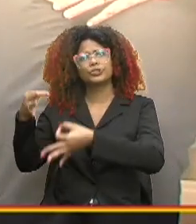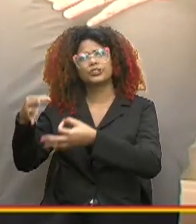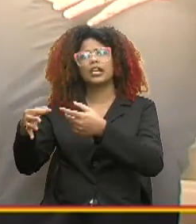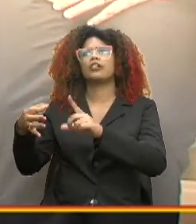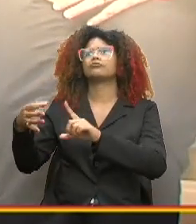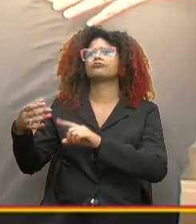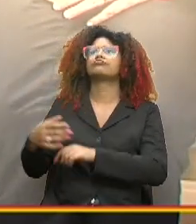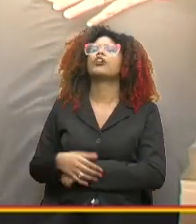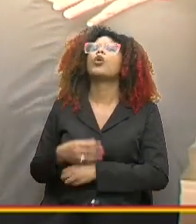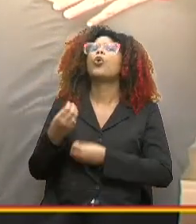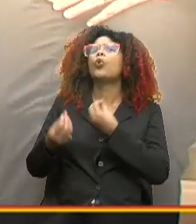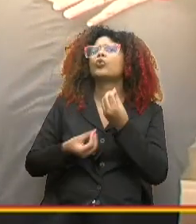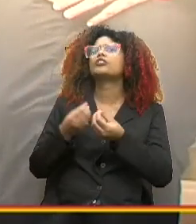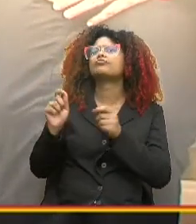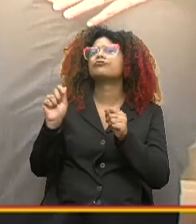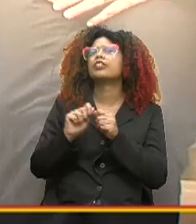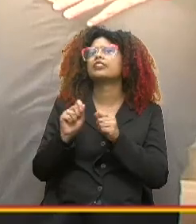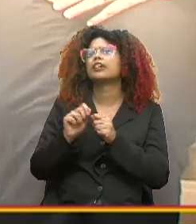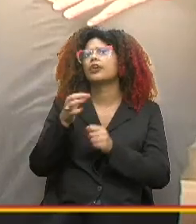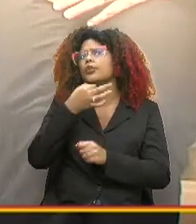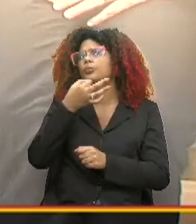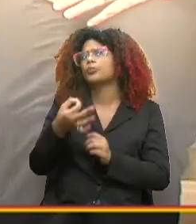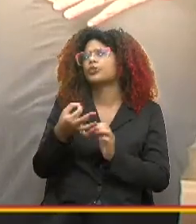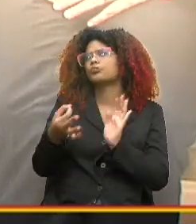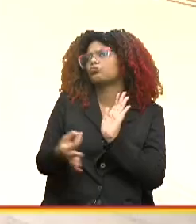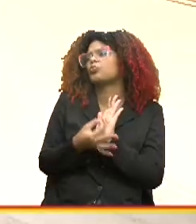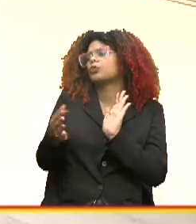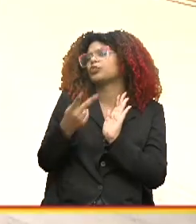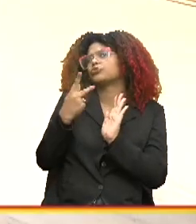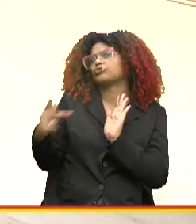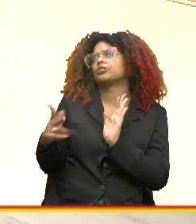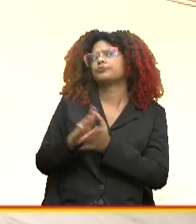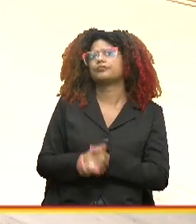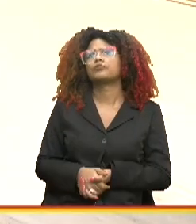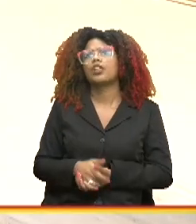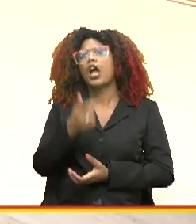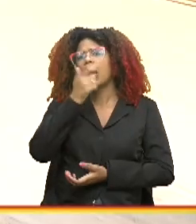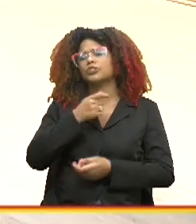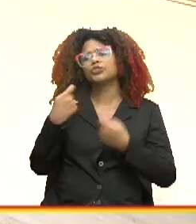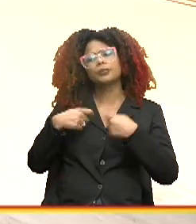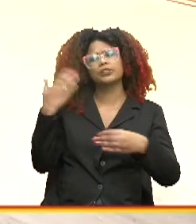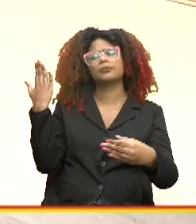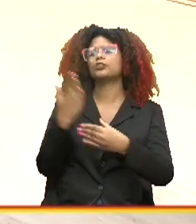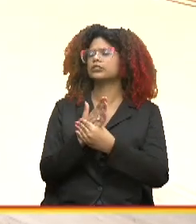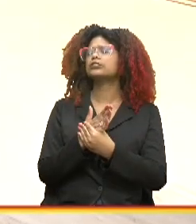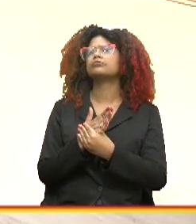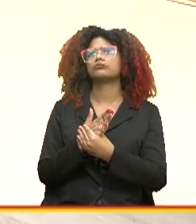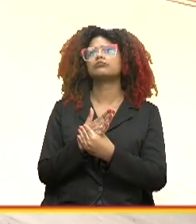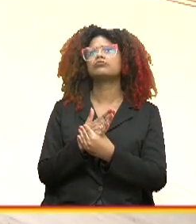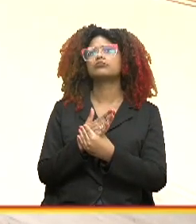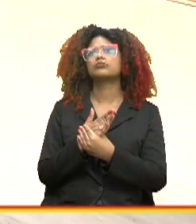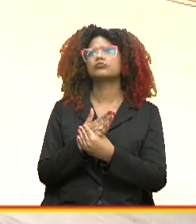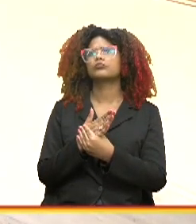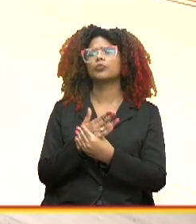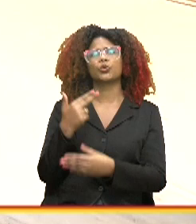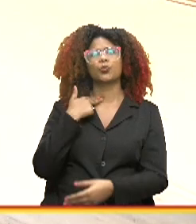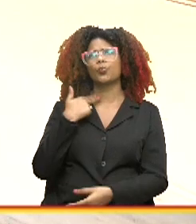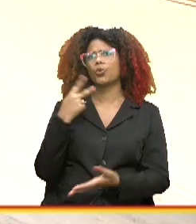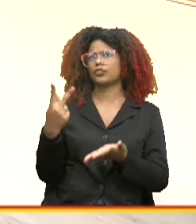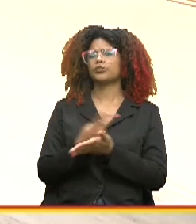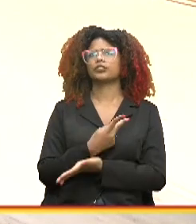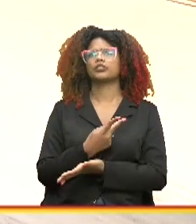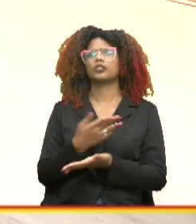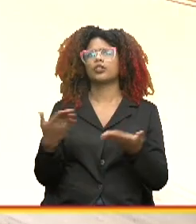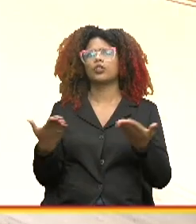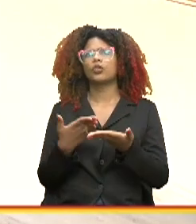assim o que que elas deveriam fazer na opinião de vocês eu acredito que tem que recorrer porque na verdade isso não deve acontecer né